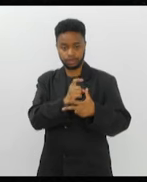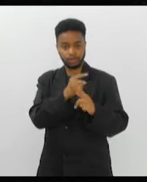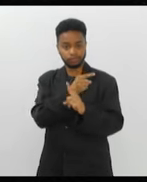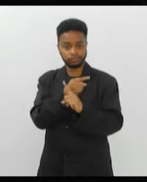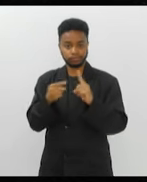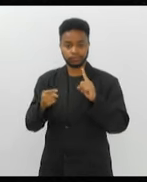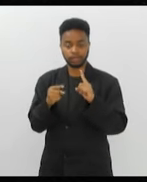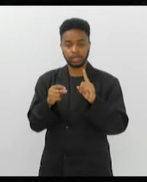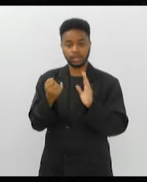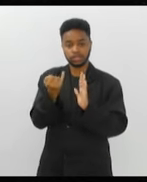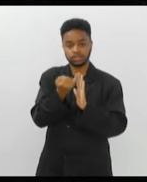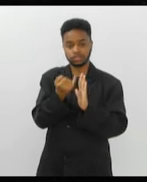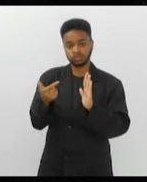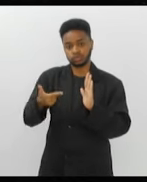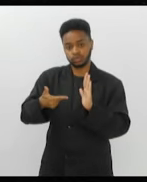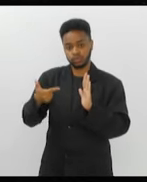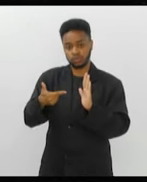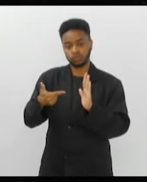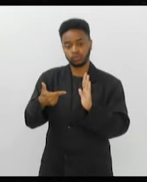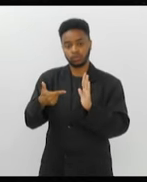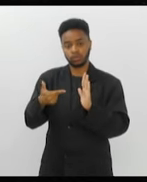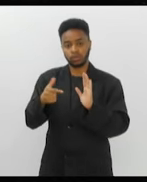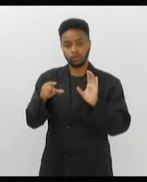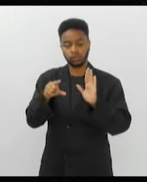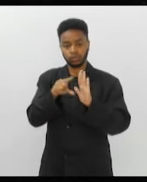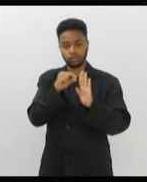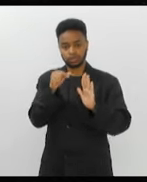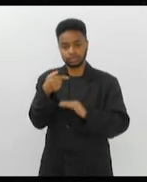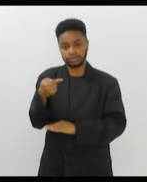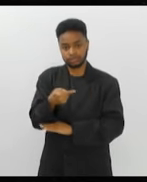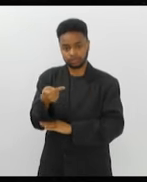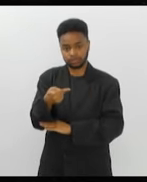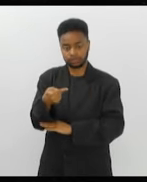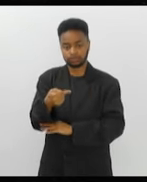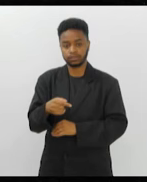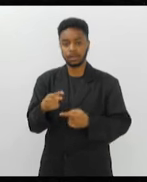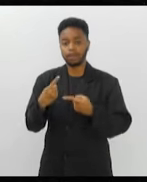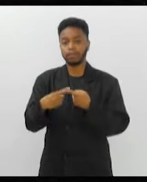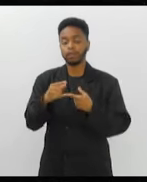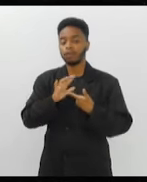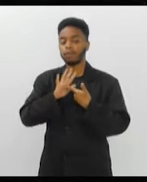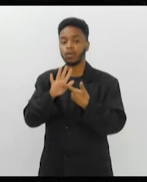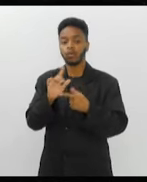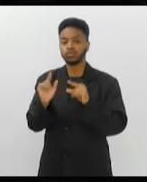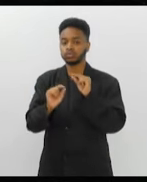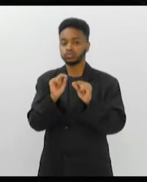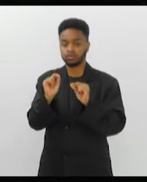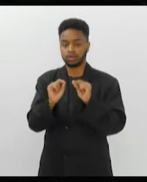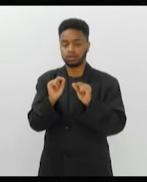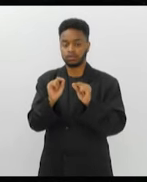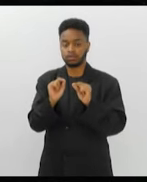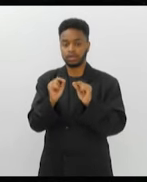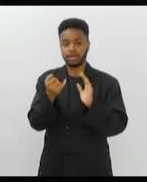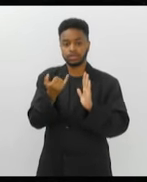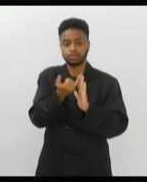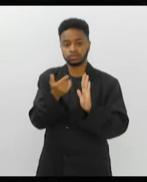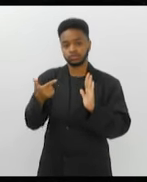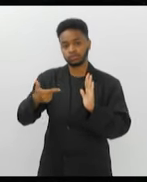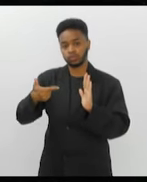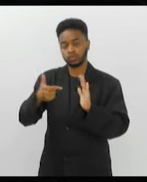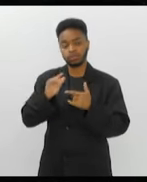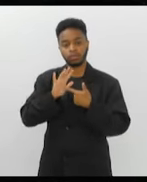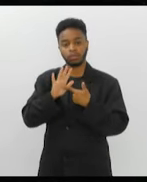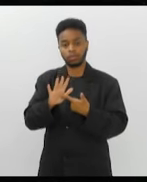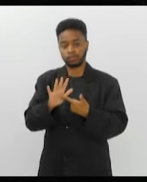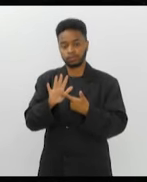o inciso 2º do artigo 7º. O que dizia esse inciso 2º do artigo 7º?